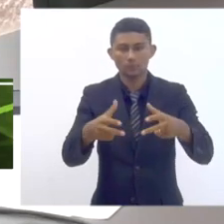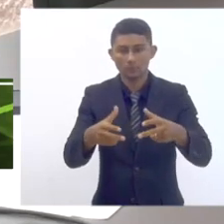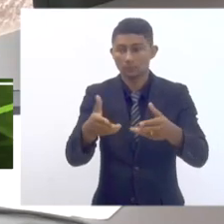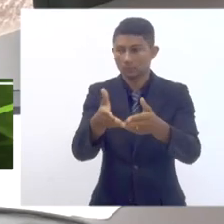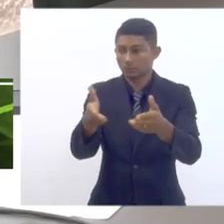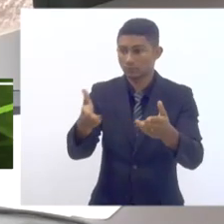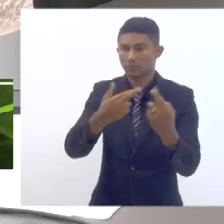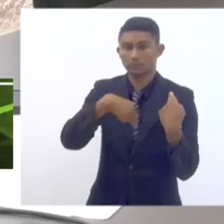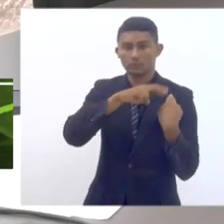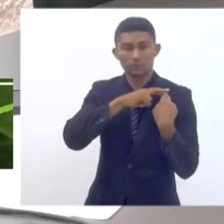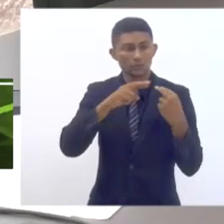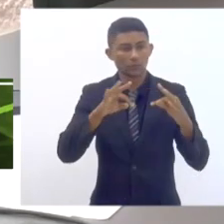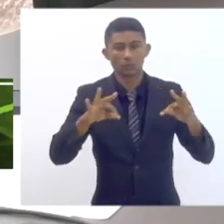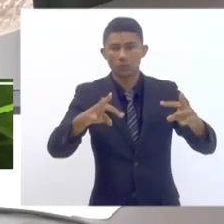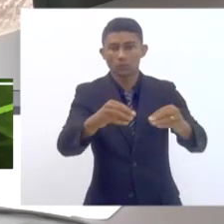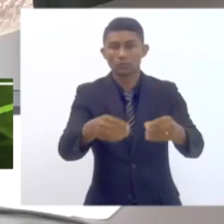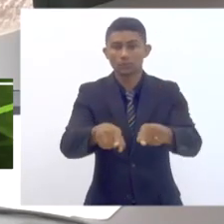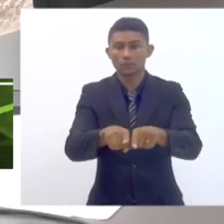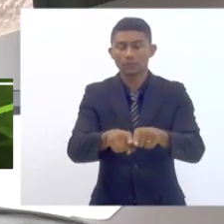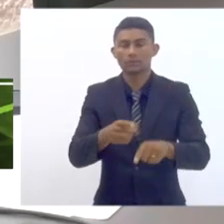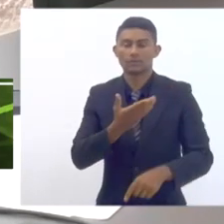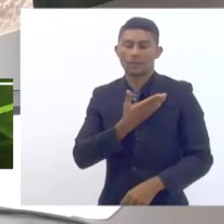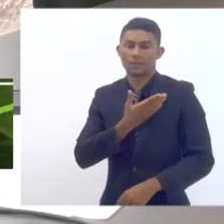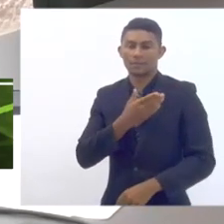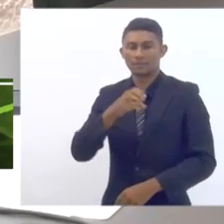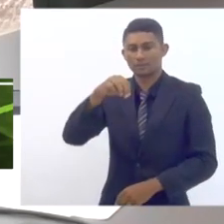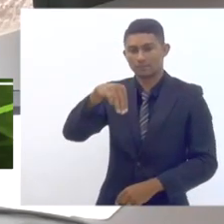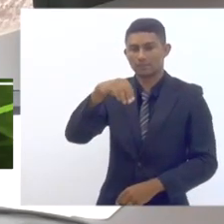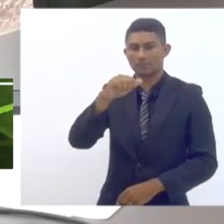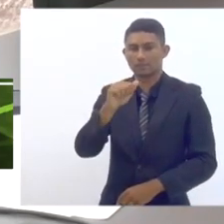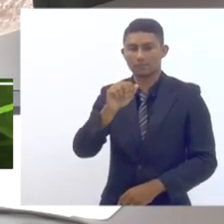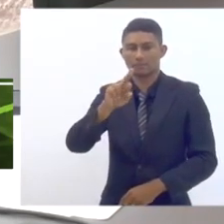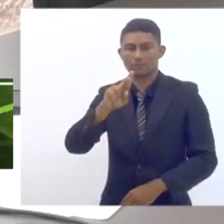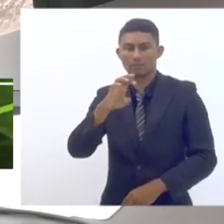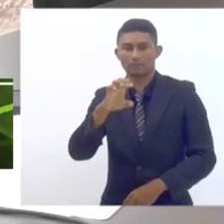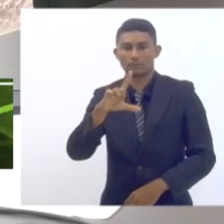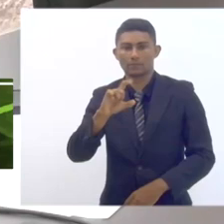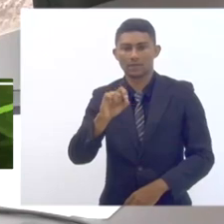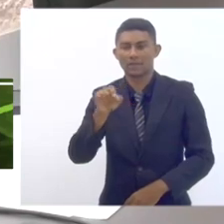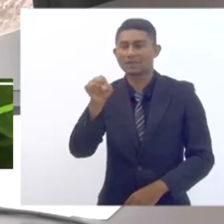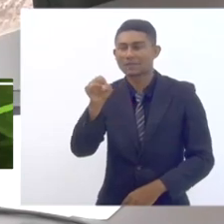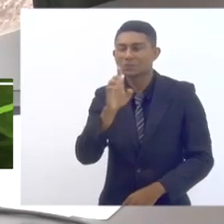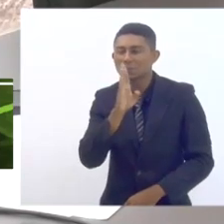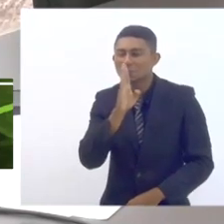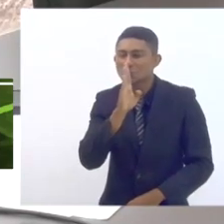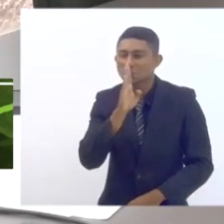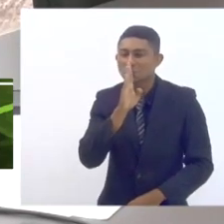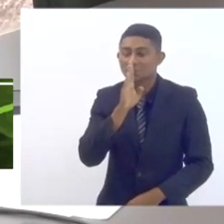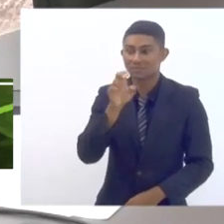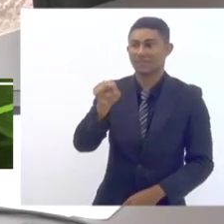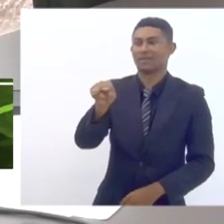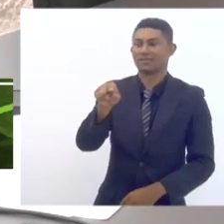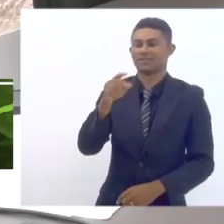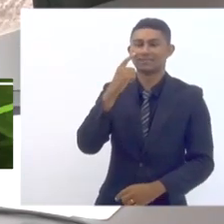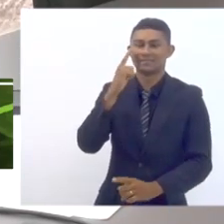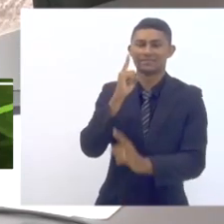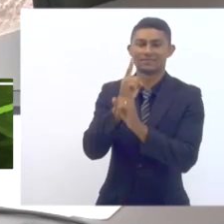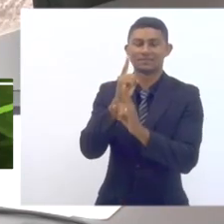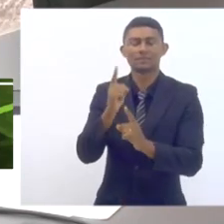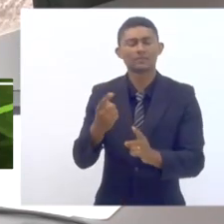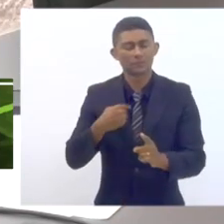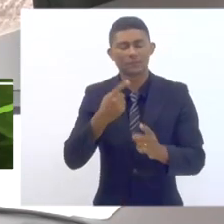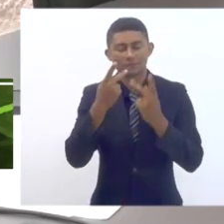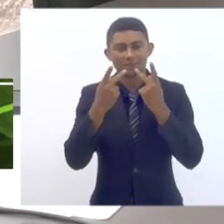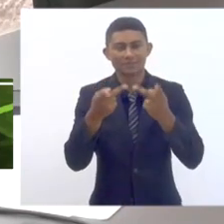querido Marcelo Cabeleireiro, meu irmãozão, está ali quietinho, quase que eu esqueço, porque com muito carinho quero dizer